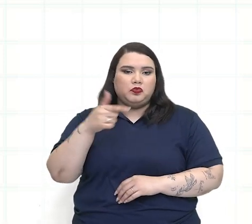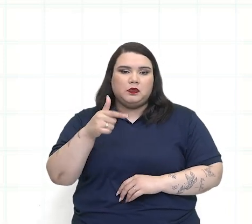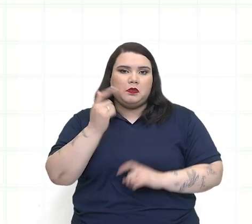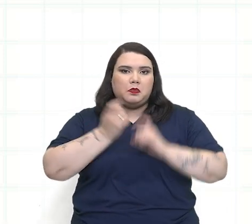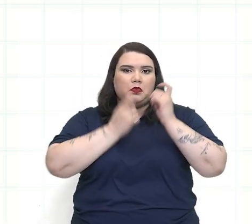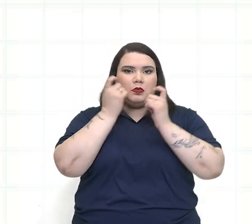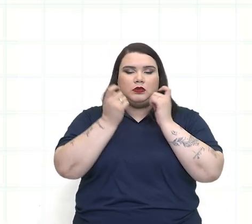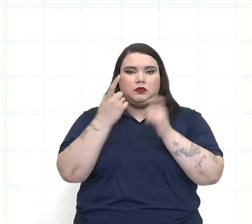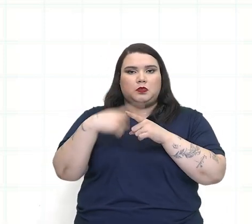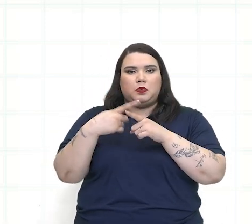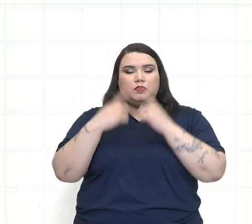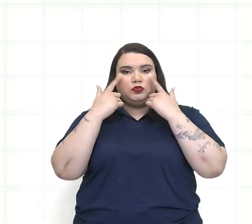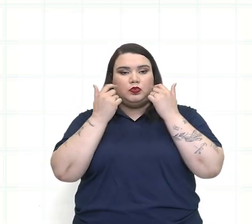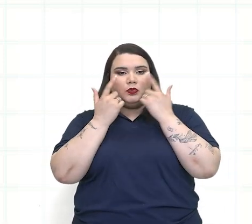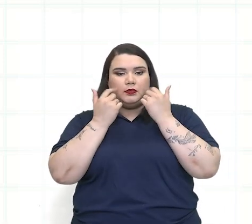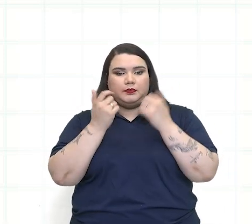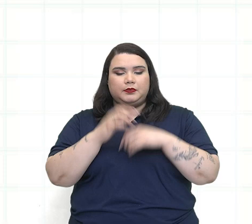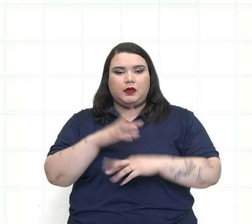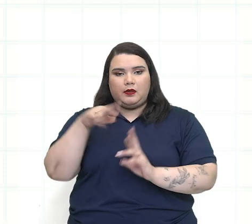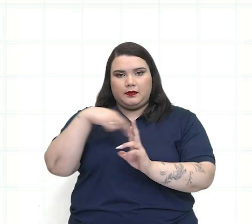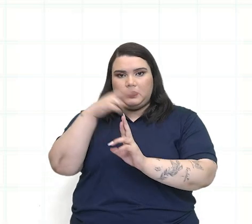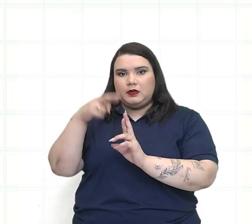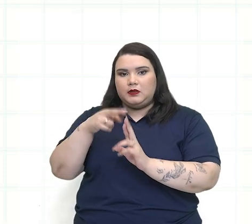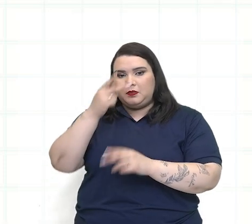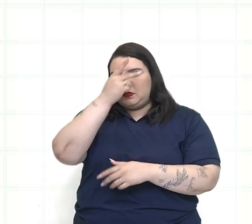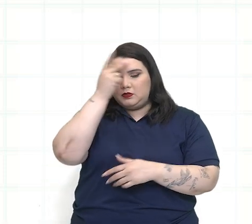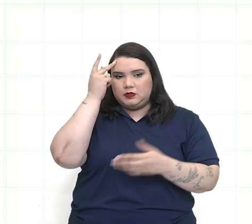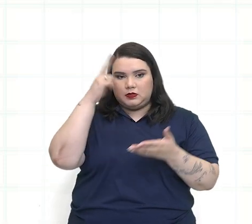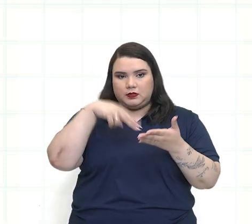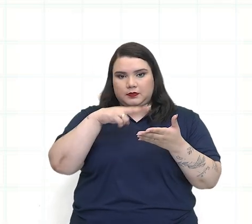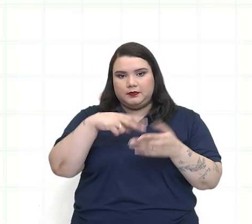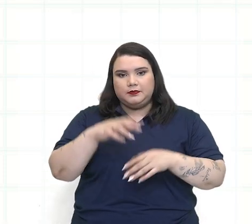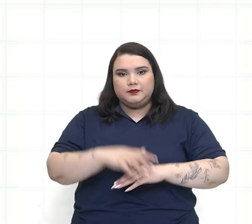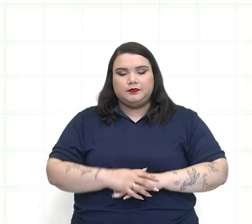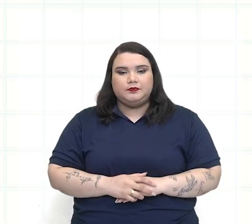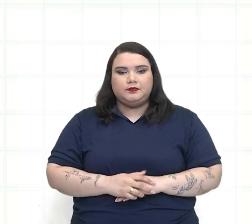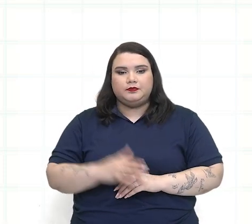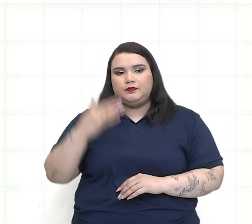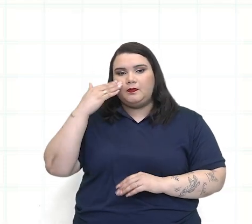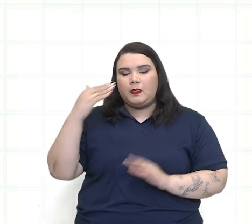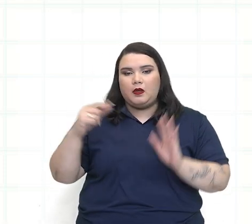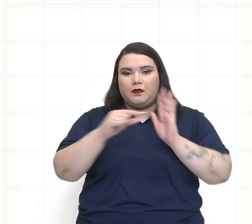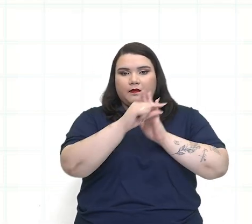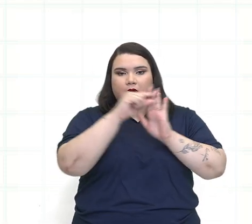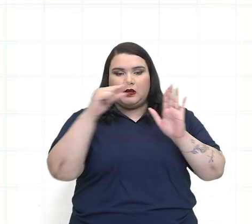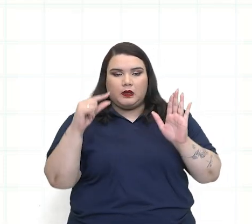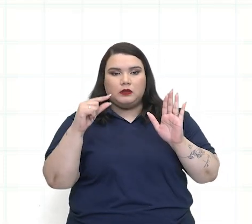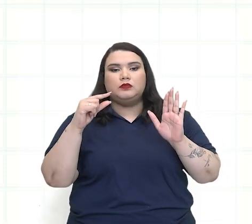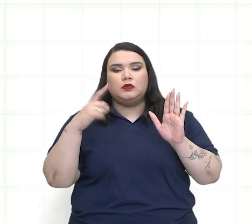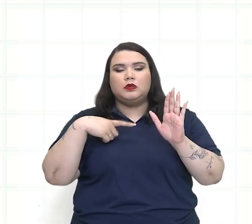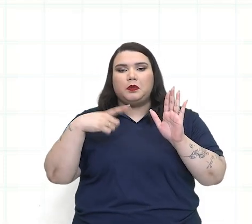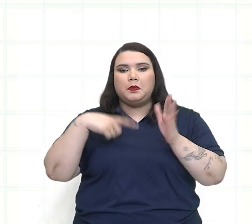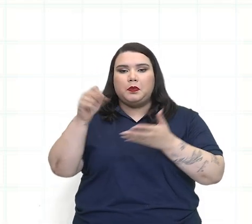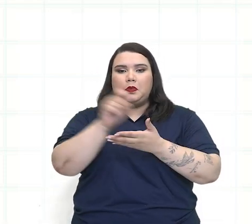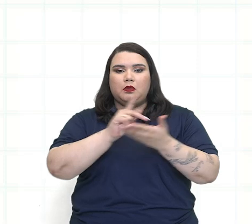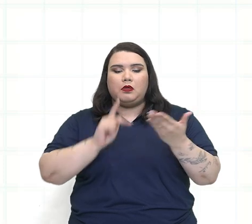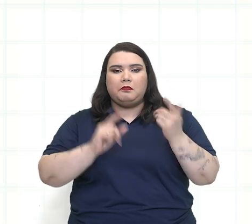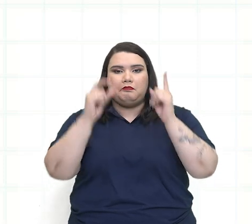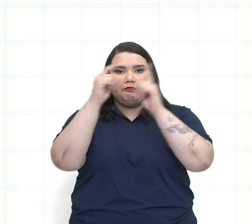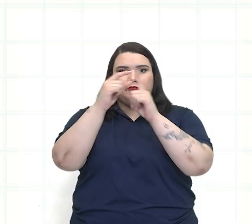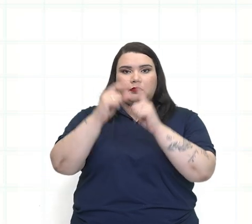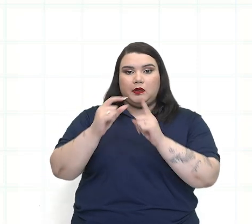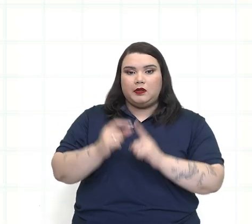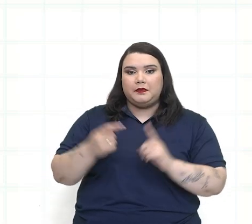motivo nenhum de pranto. Faz uma referência a quem está lendo o poema. Meu verso é sangue, volúpia ardente, tristeza